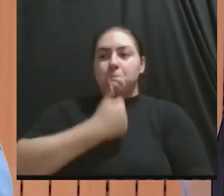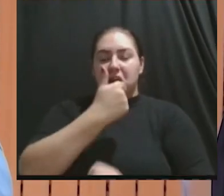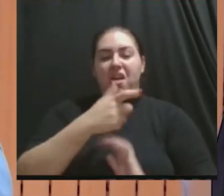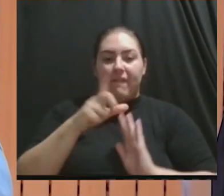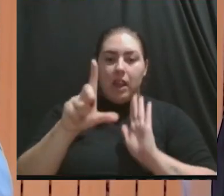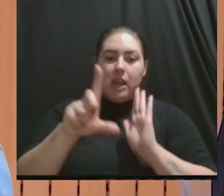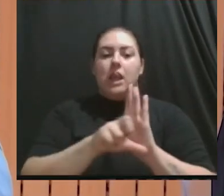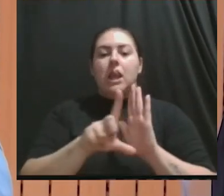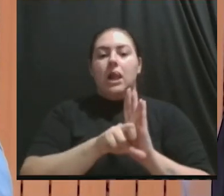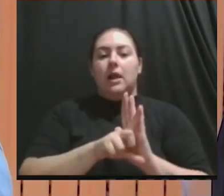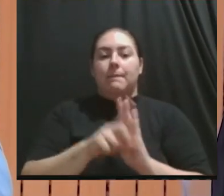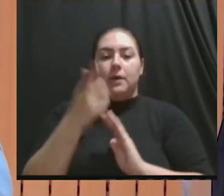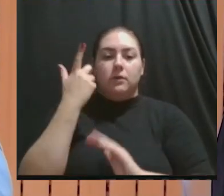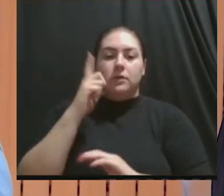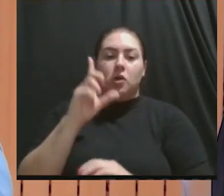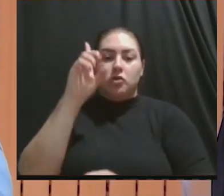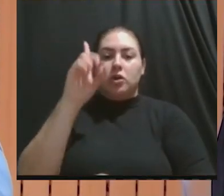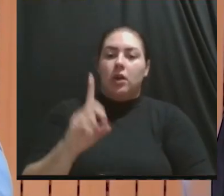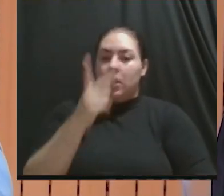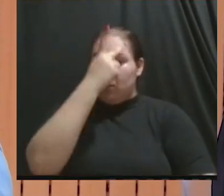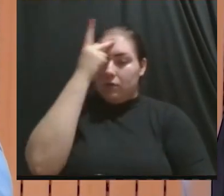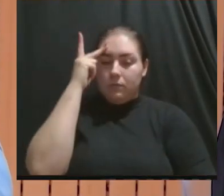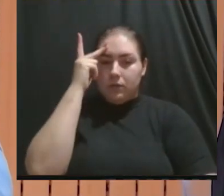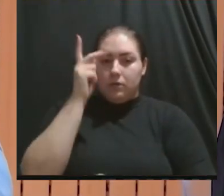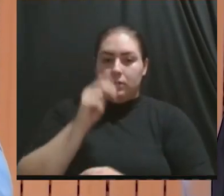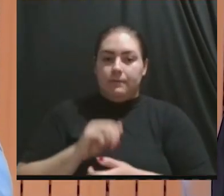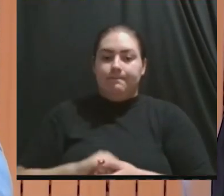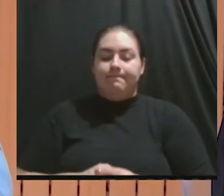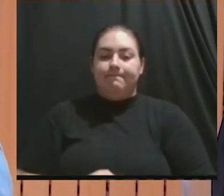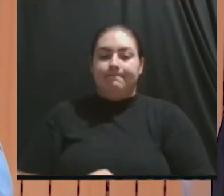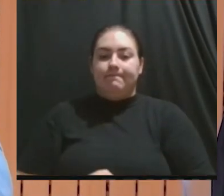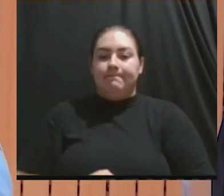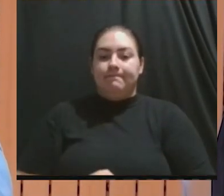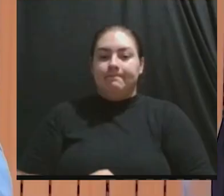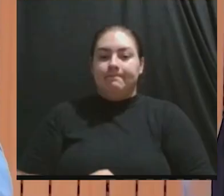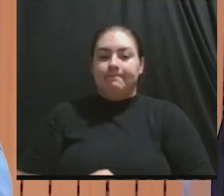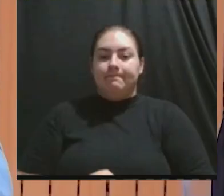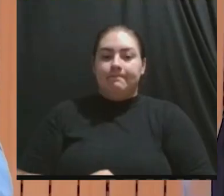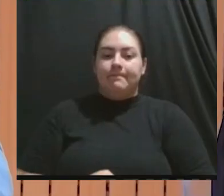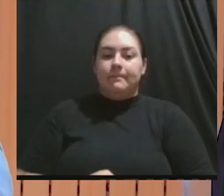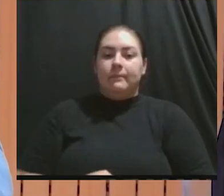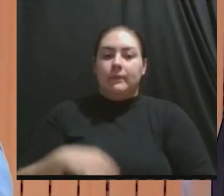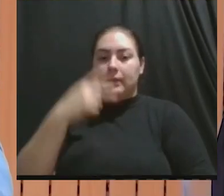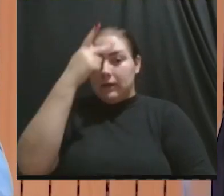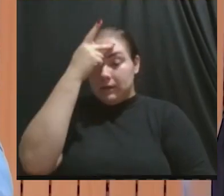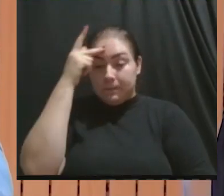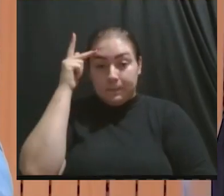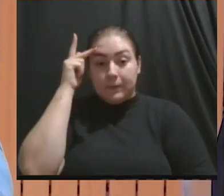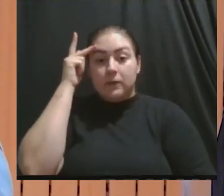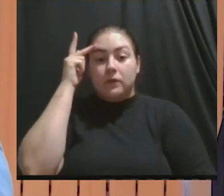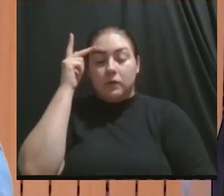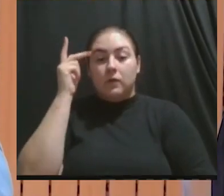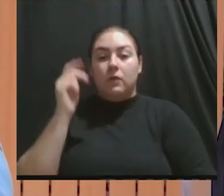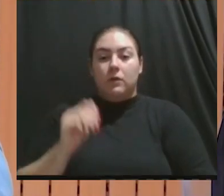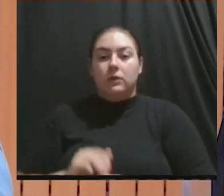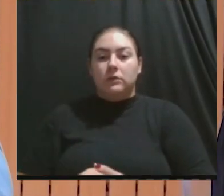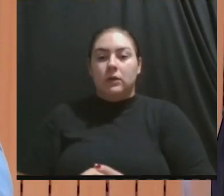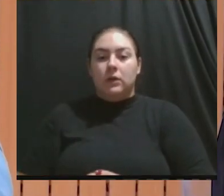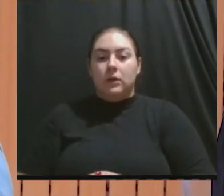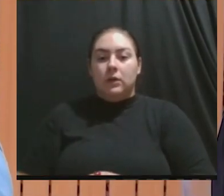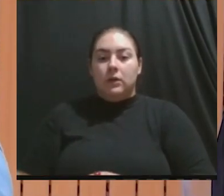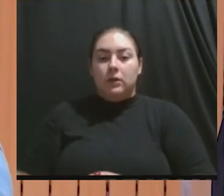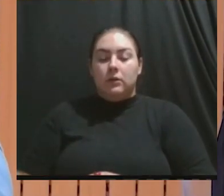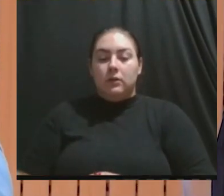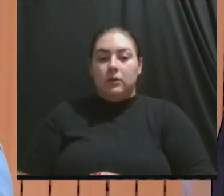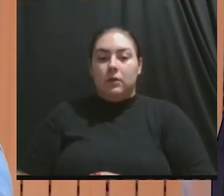direito dessas pessoas. As pessoas deveriam, da mesma forma, não ter que